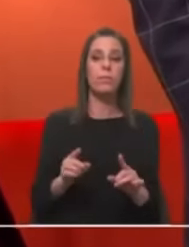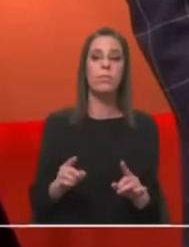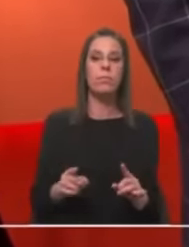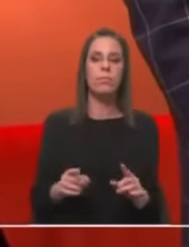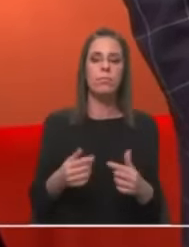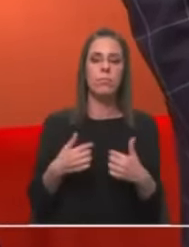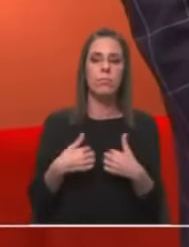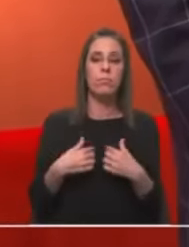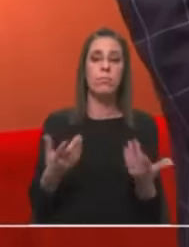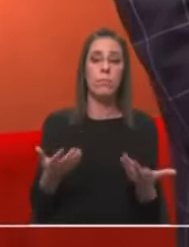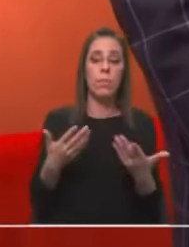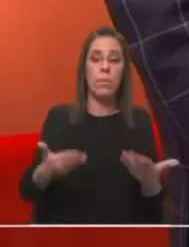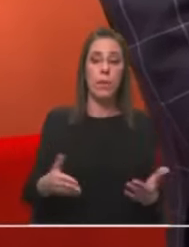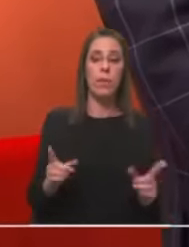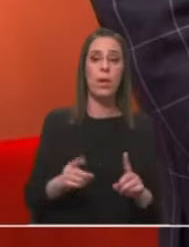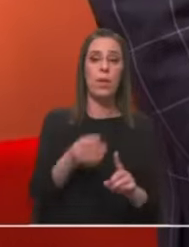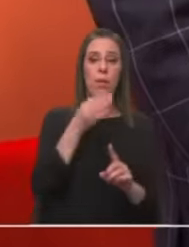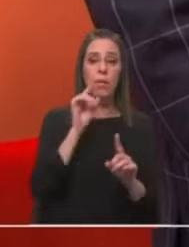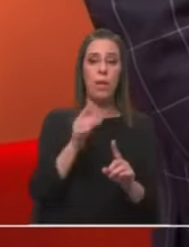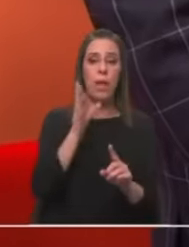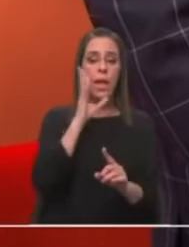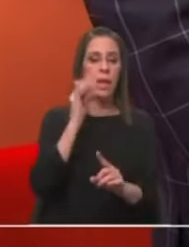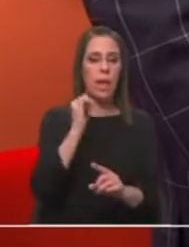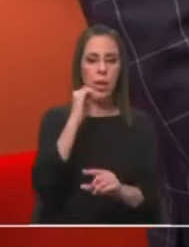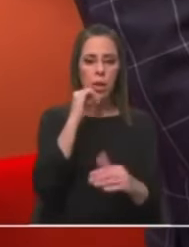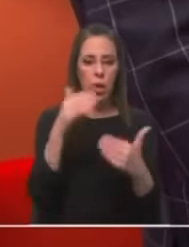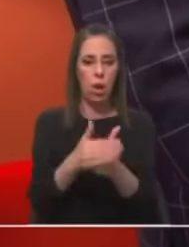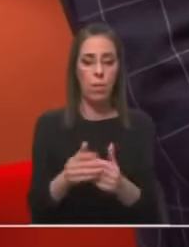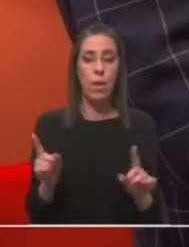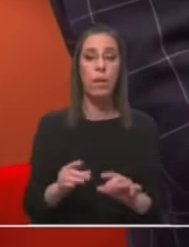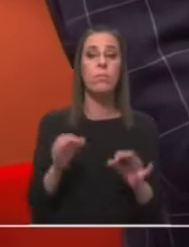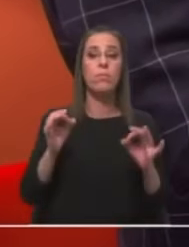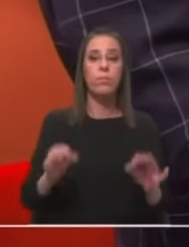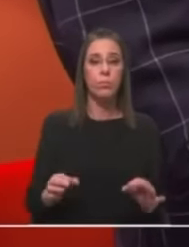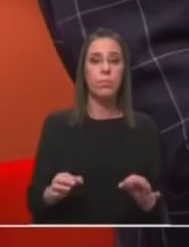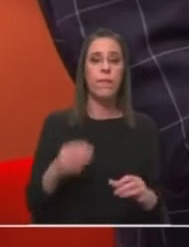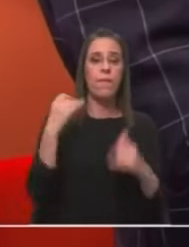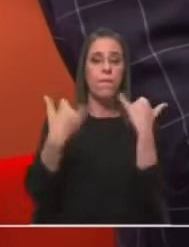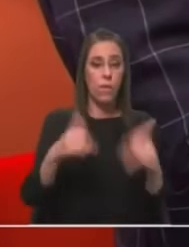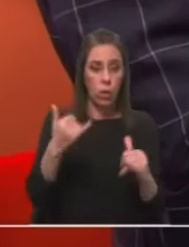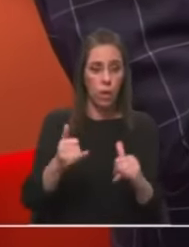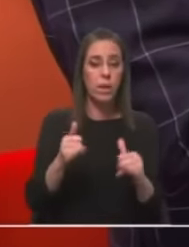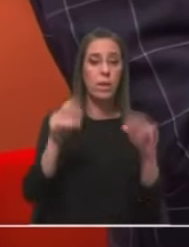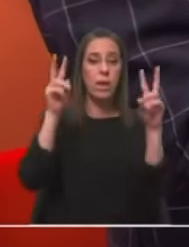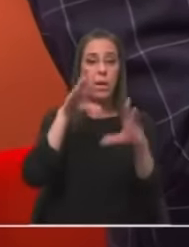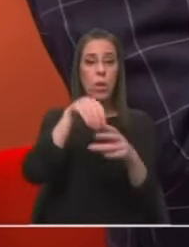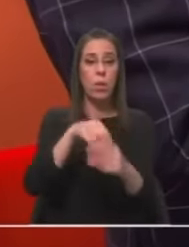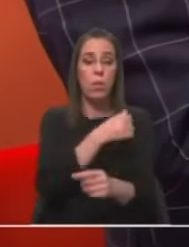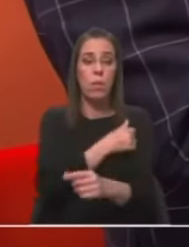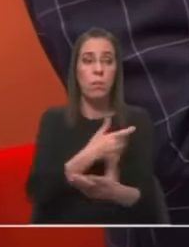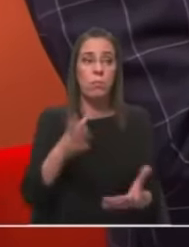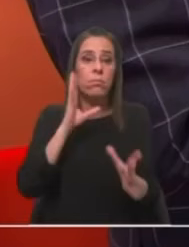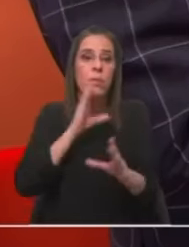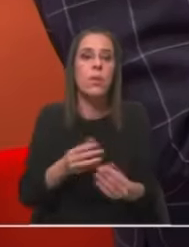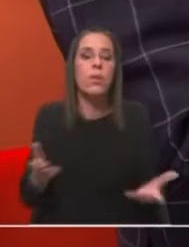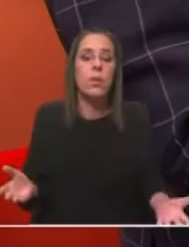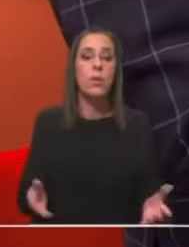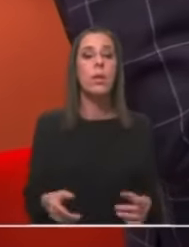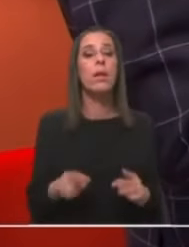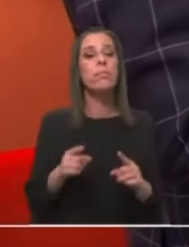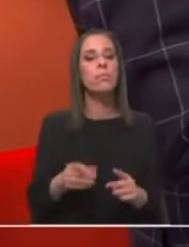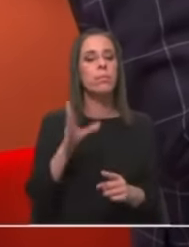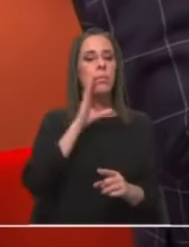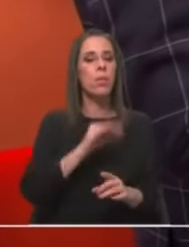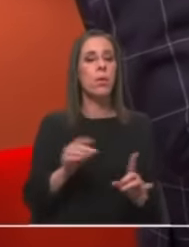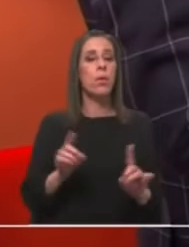não estaremos aqui, pelo menos para já, a falar de uma tentativa de homicídio, nem nada que se pareça. Estamos a falar de um crime de violência doméstica. Não sei. Quanto sabemos. Não sei. Isso